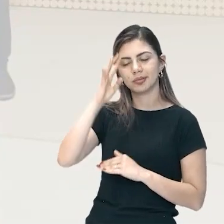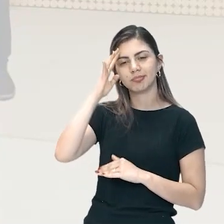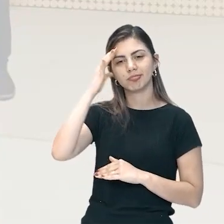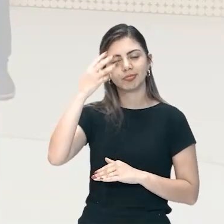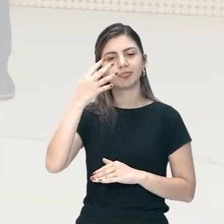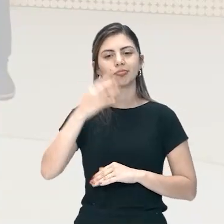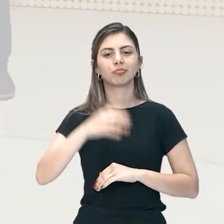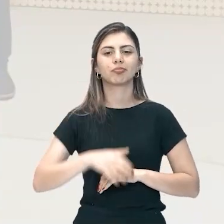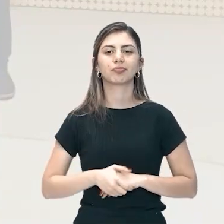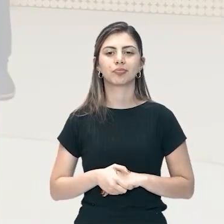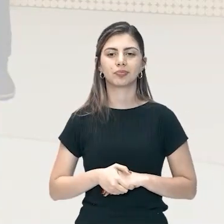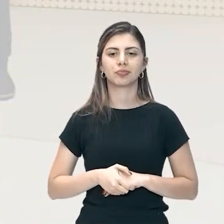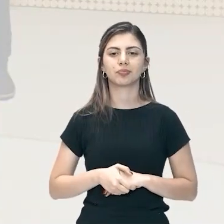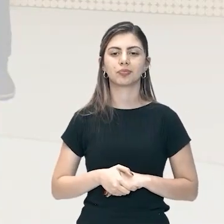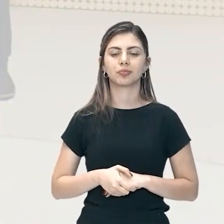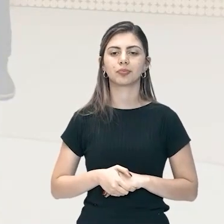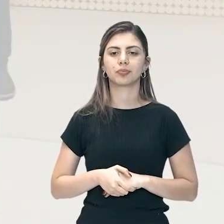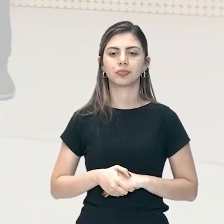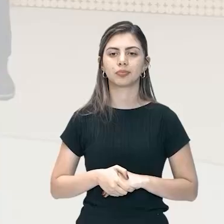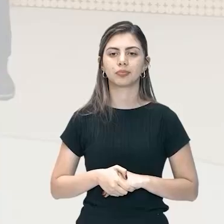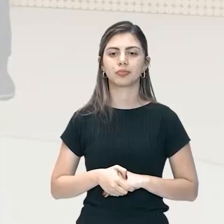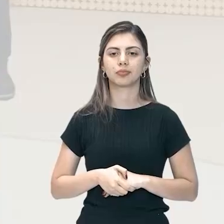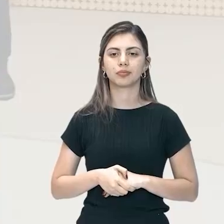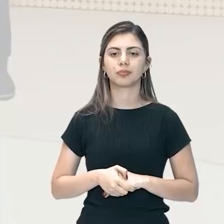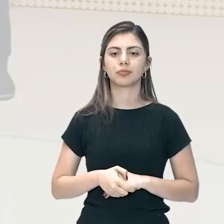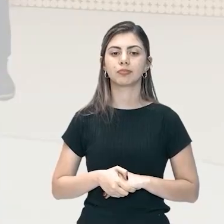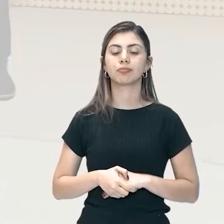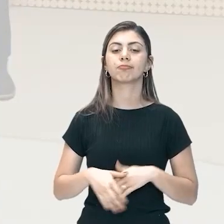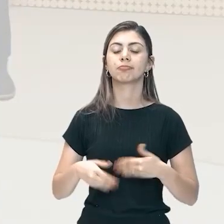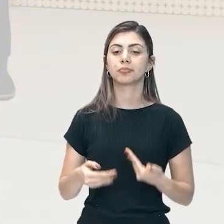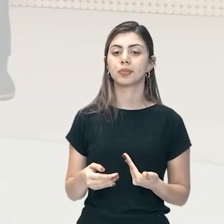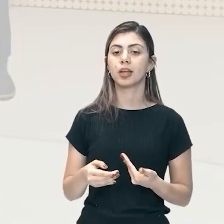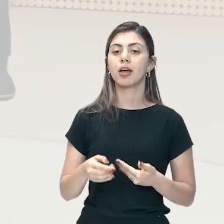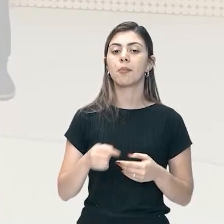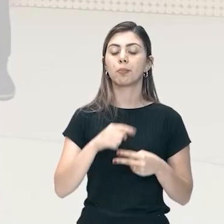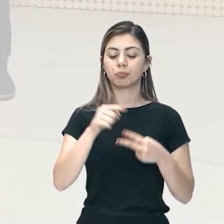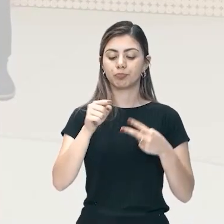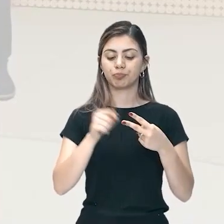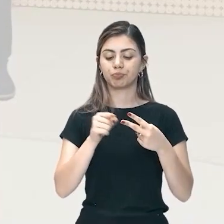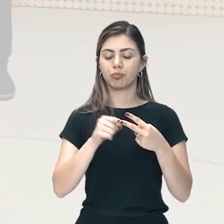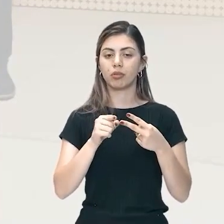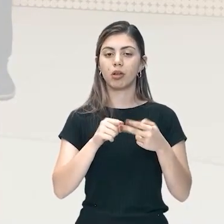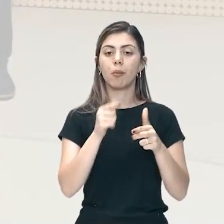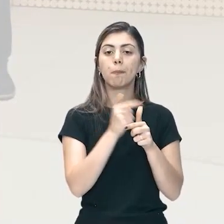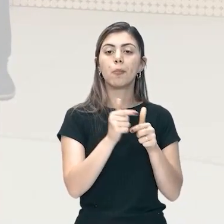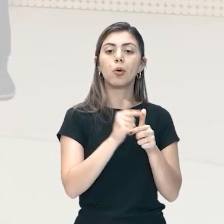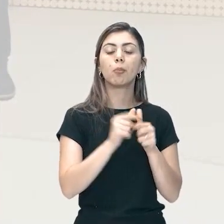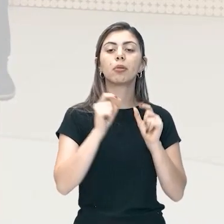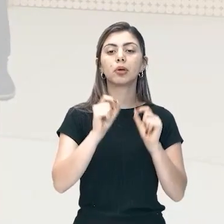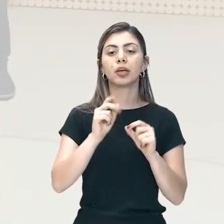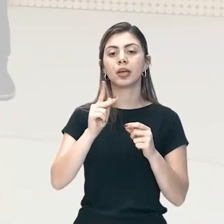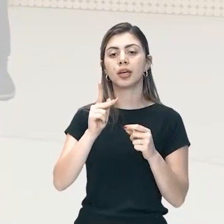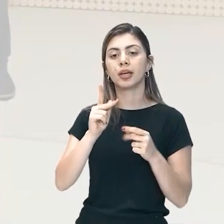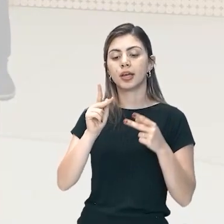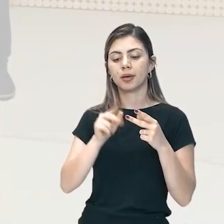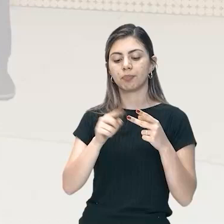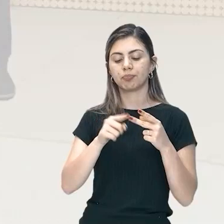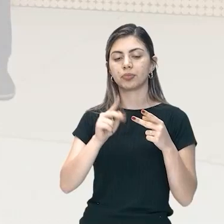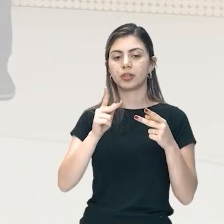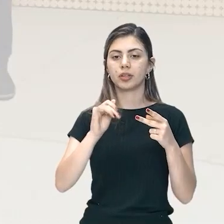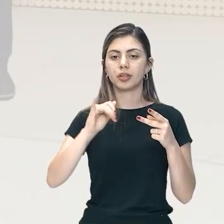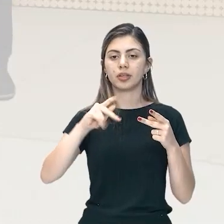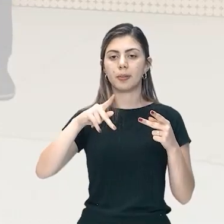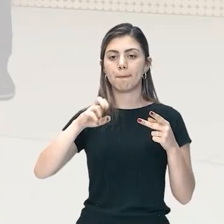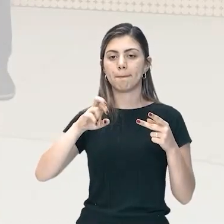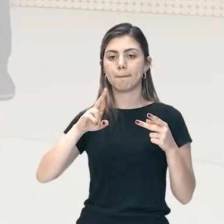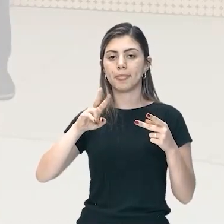é a miopia. Gente, nós também temos o problema da hipermetropia. O